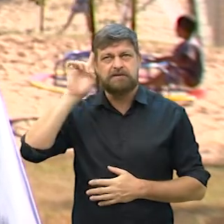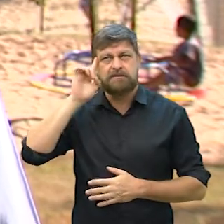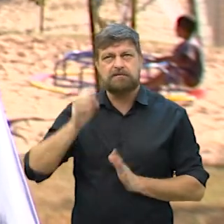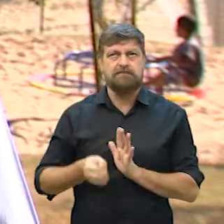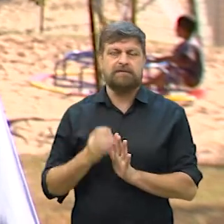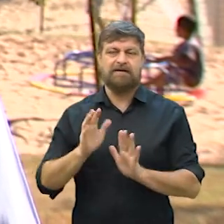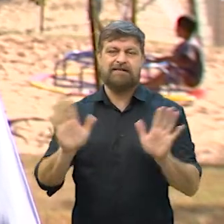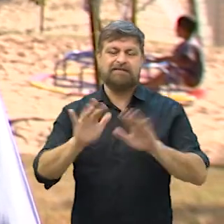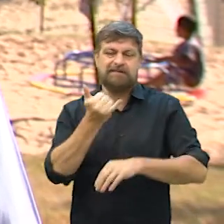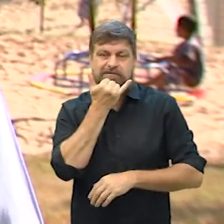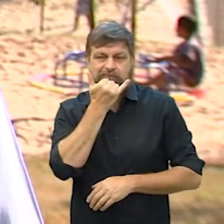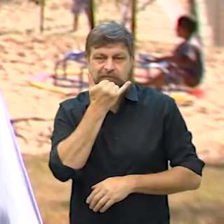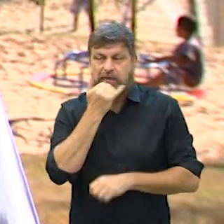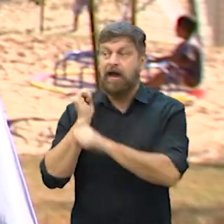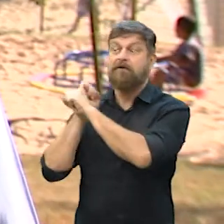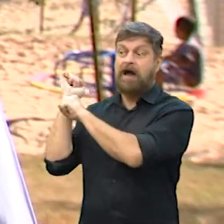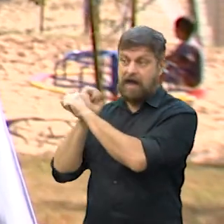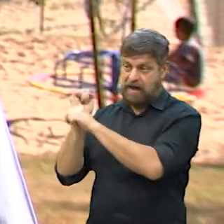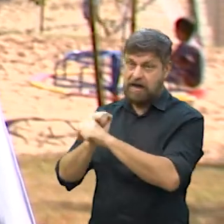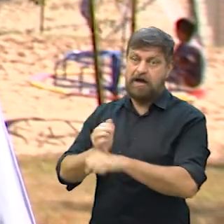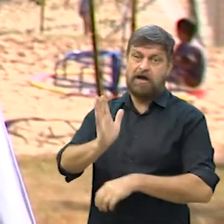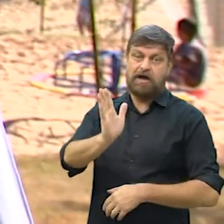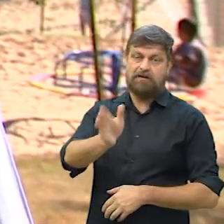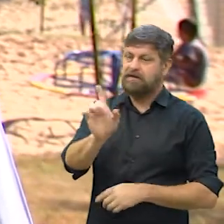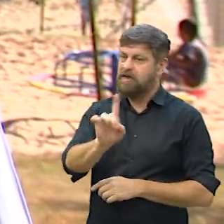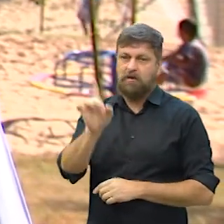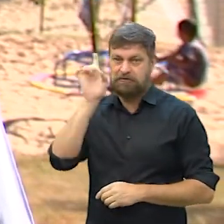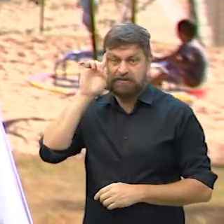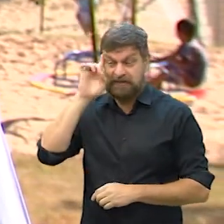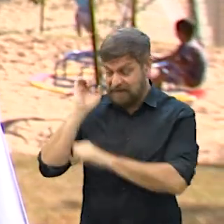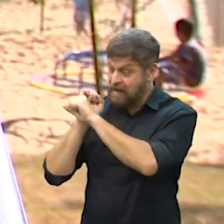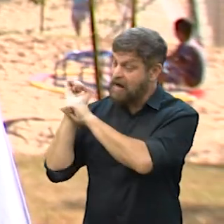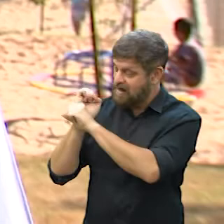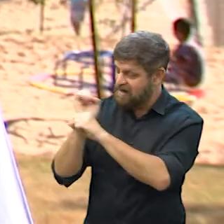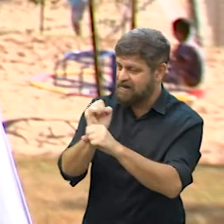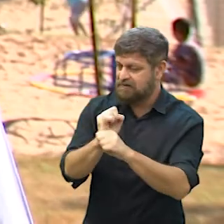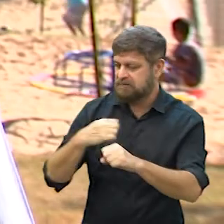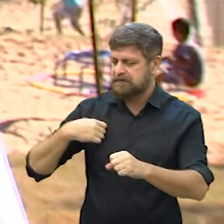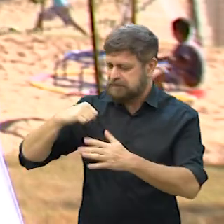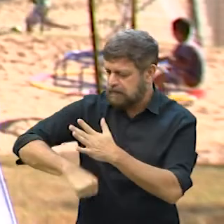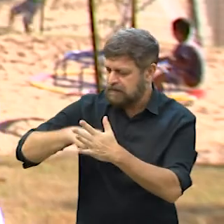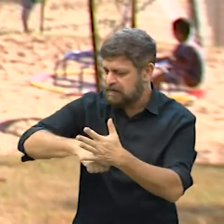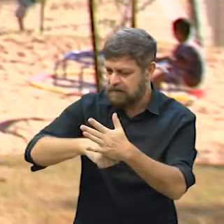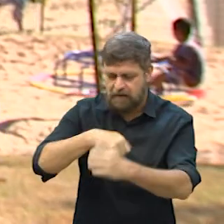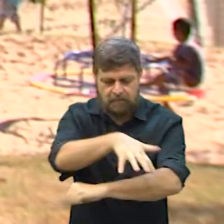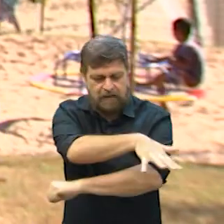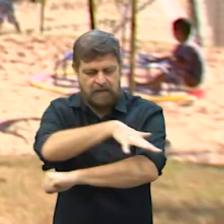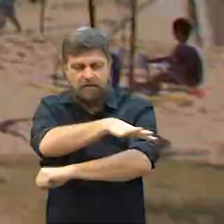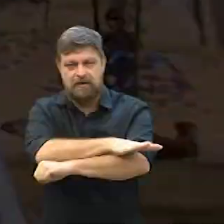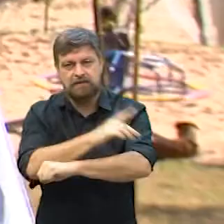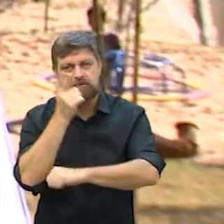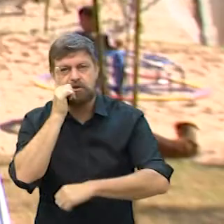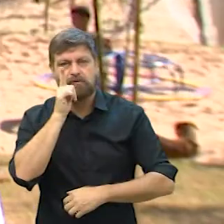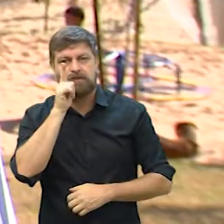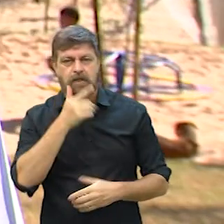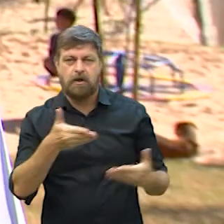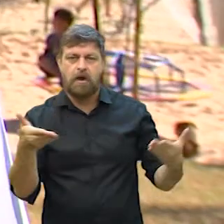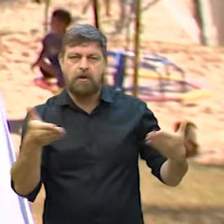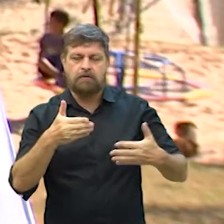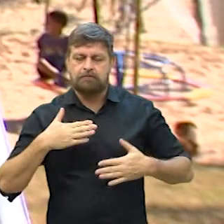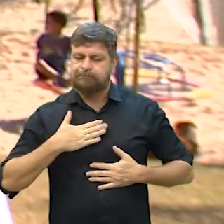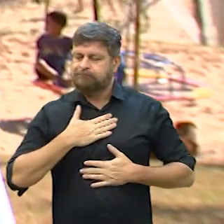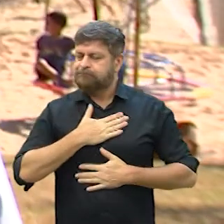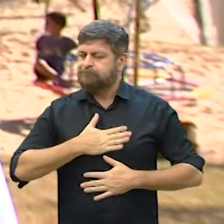já há vários dias há vários anos né mas nem nem Dias anos para trazer essa Praça e